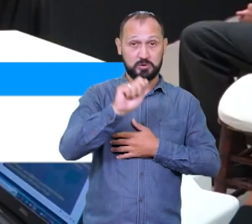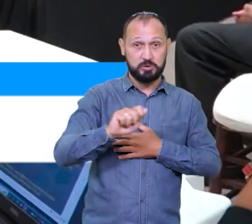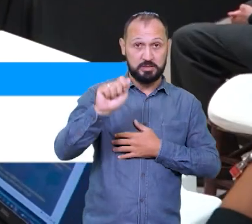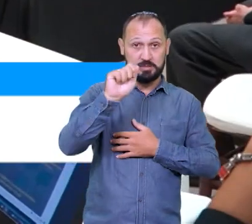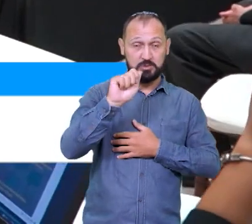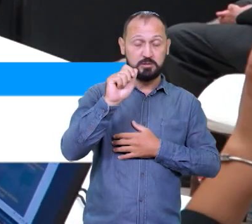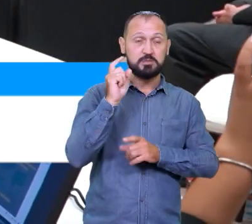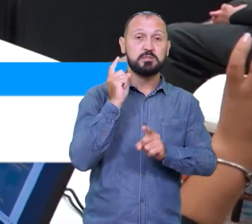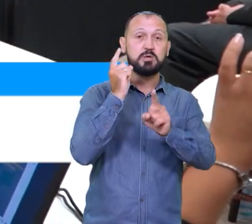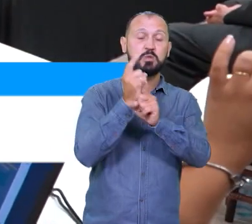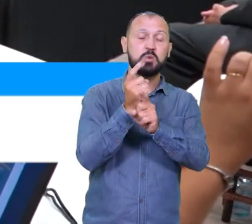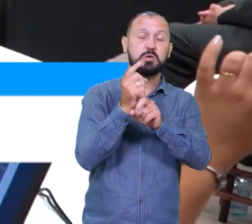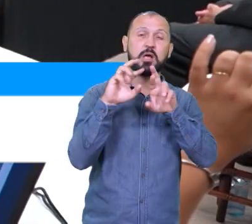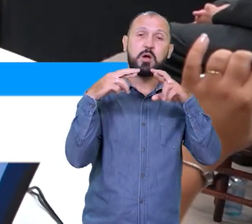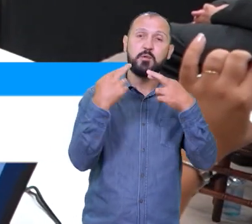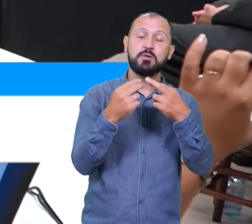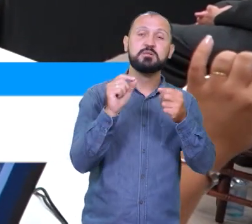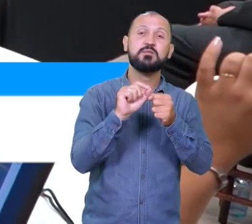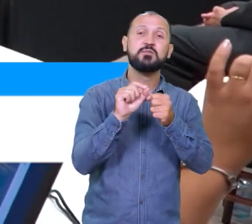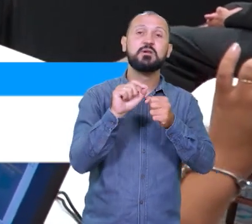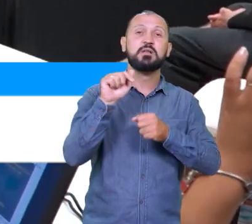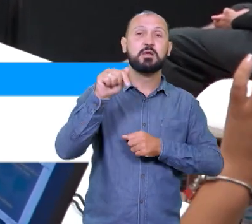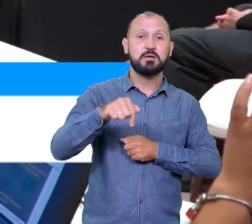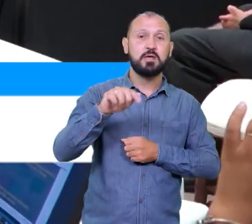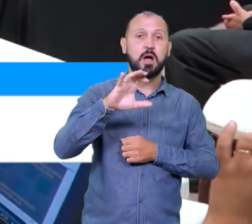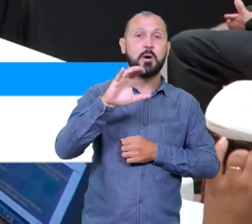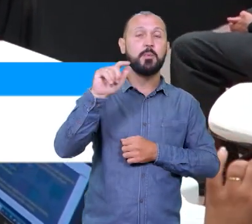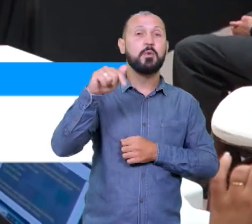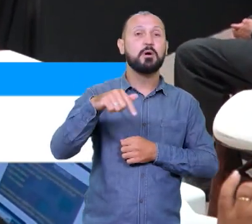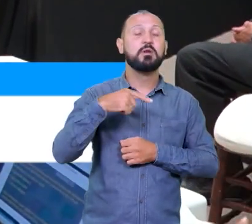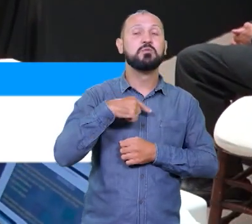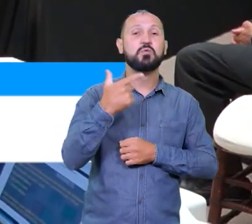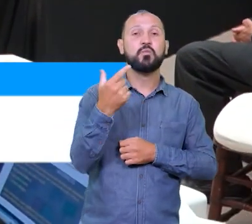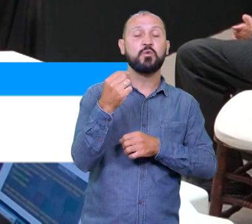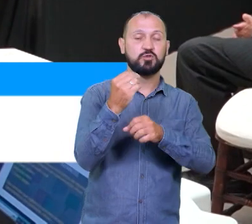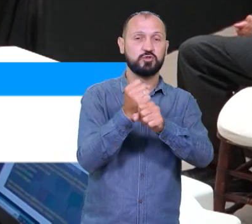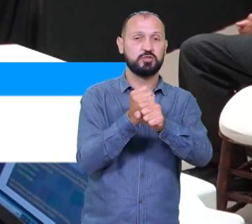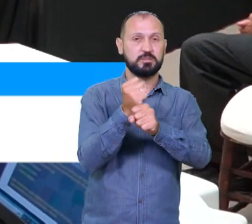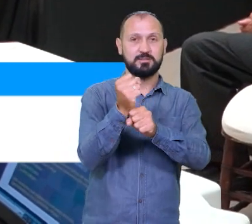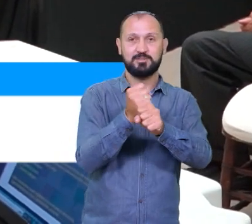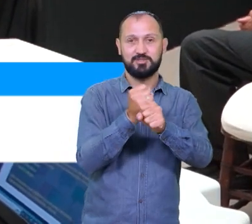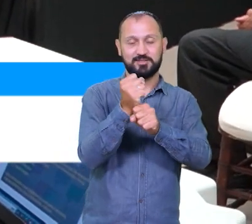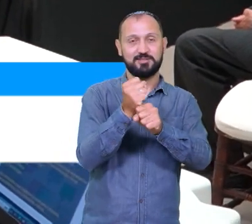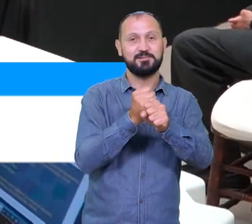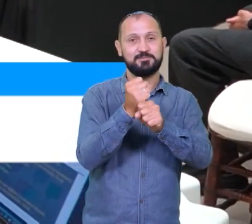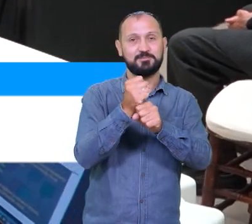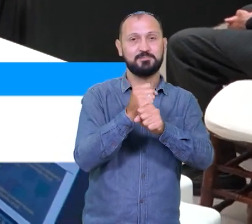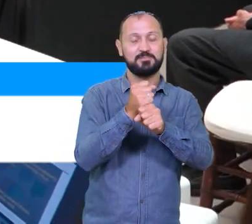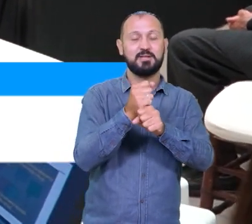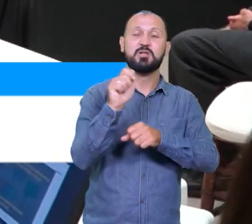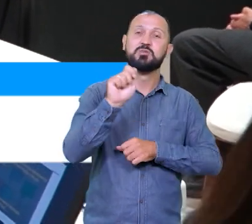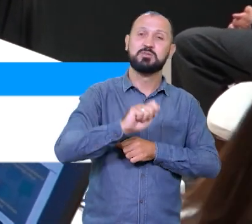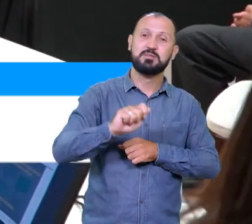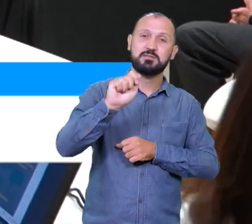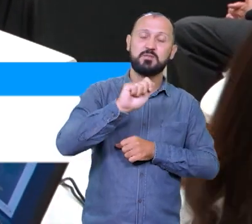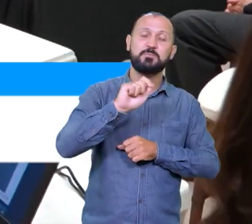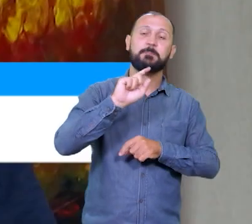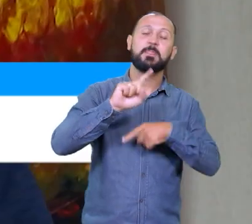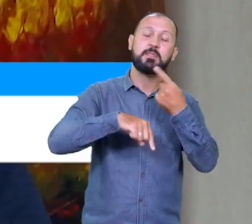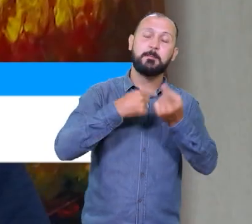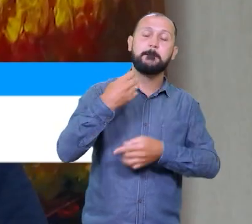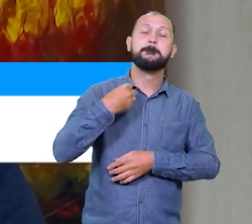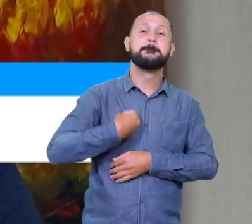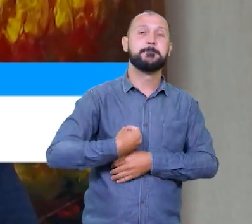a ABEL se reúne, que seja comemorado aqui em Campo Grande os 20 anos da ABEL.